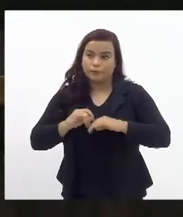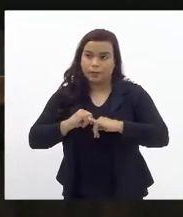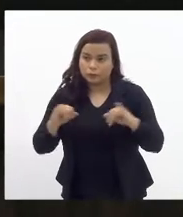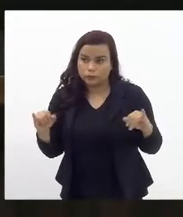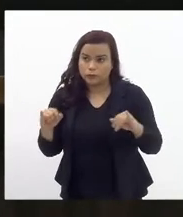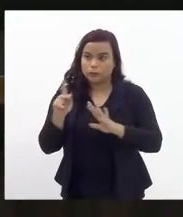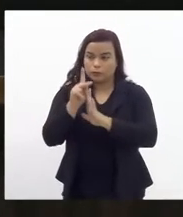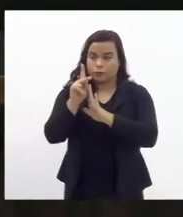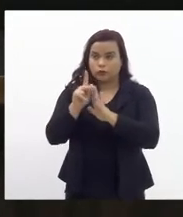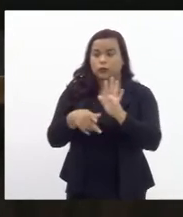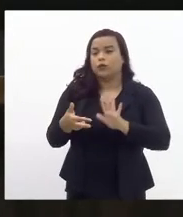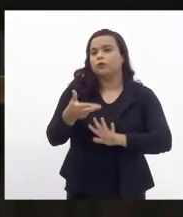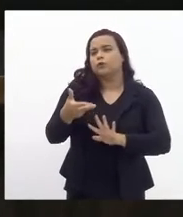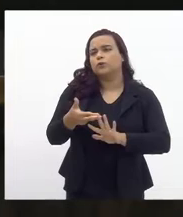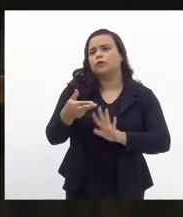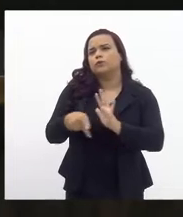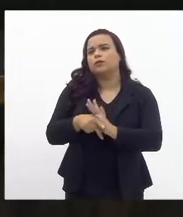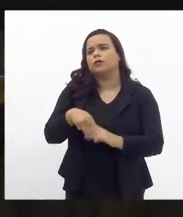resolução número